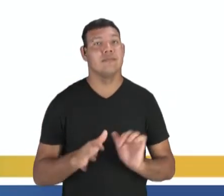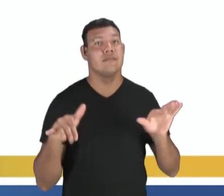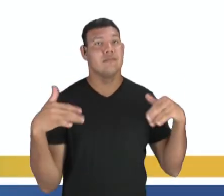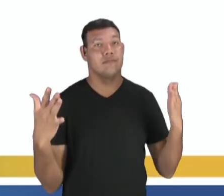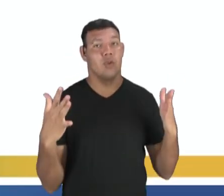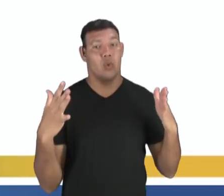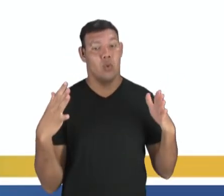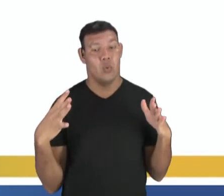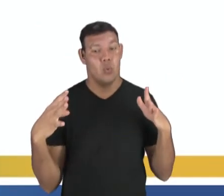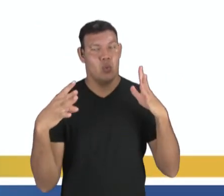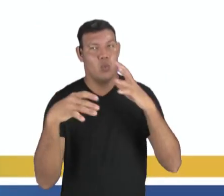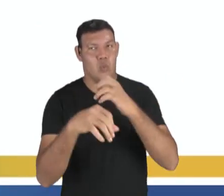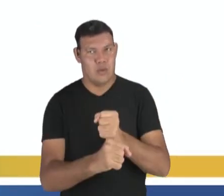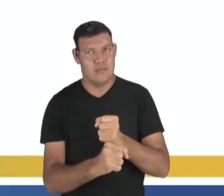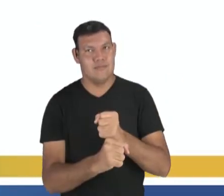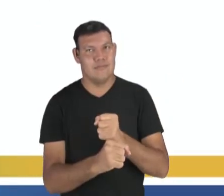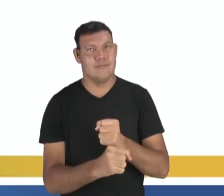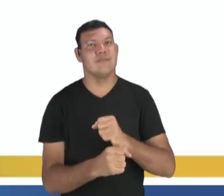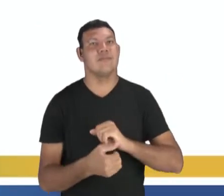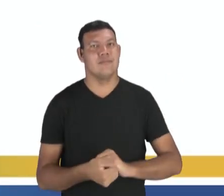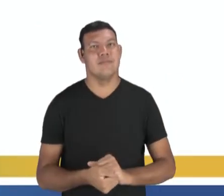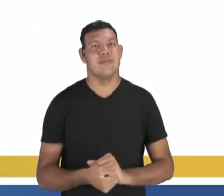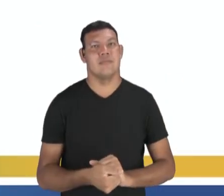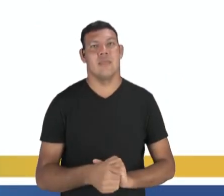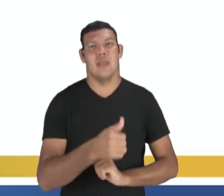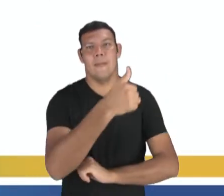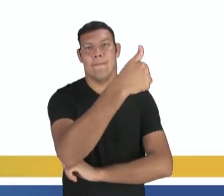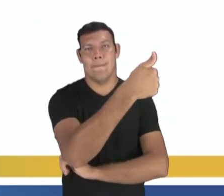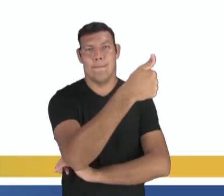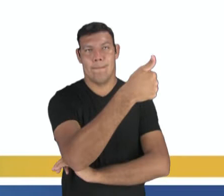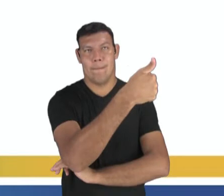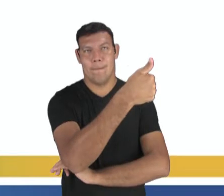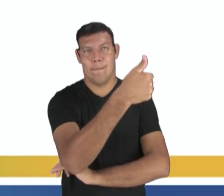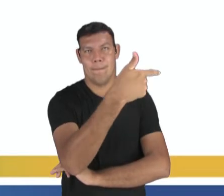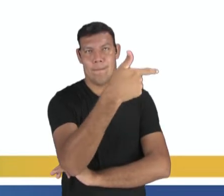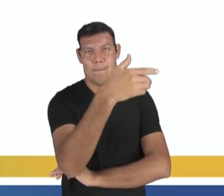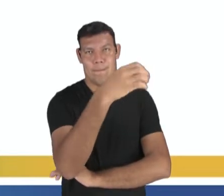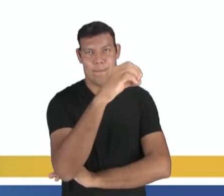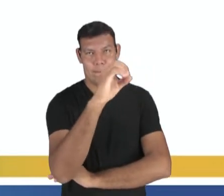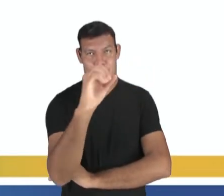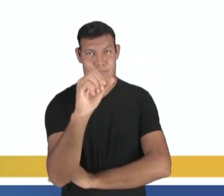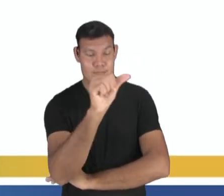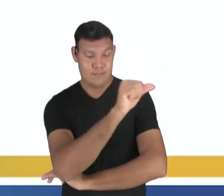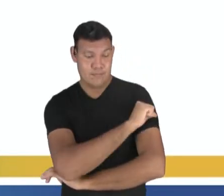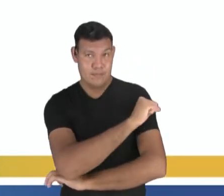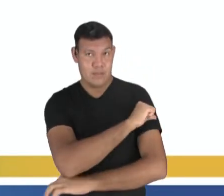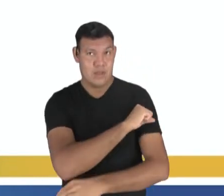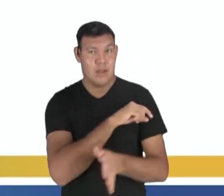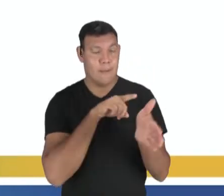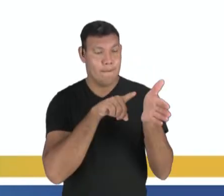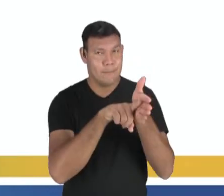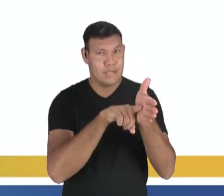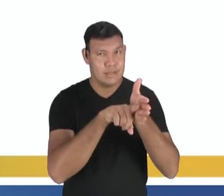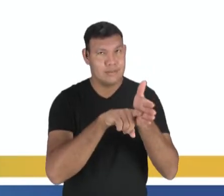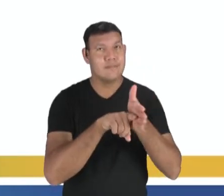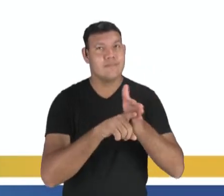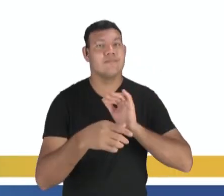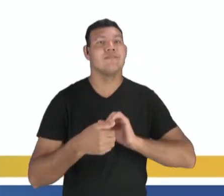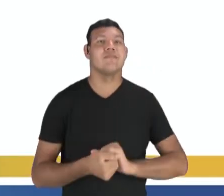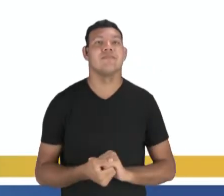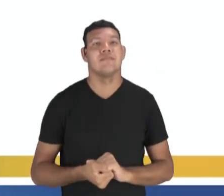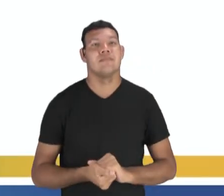e como total e como total de alunos entrevistados é de